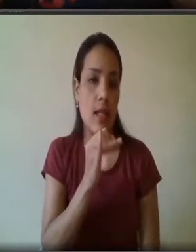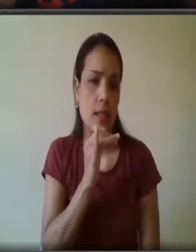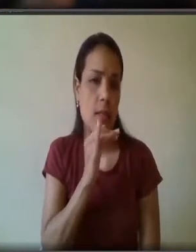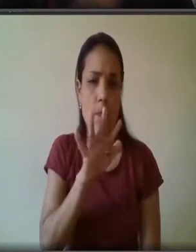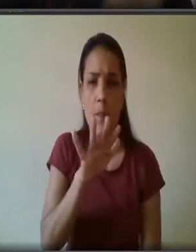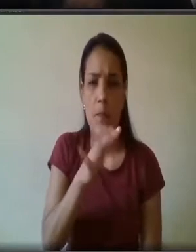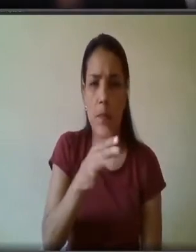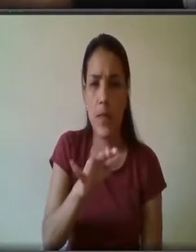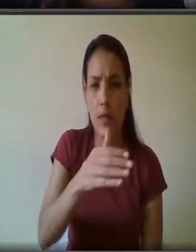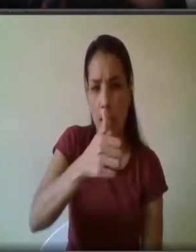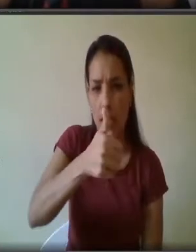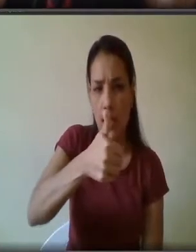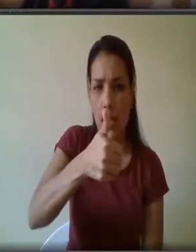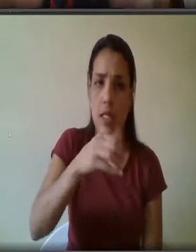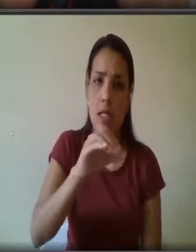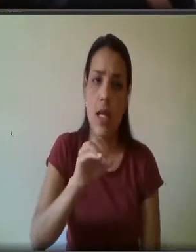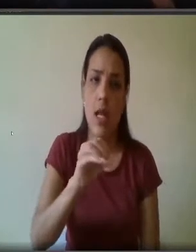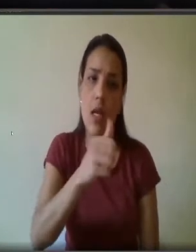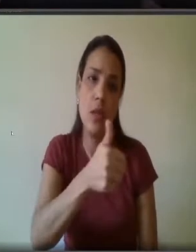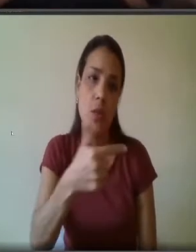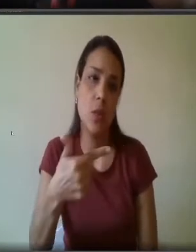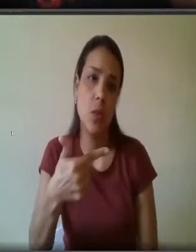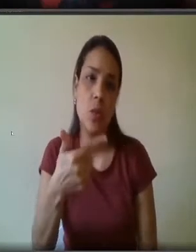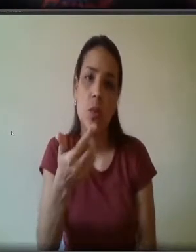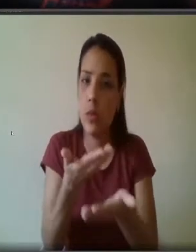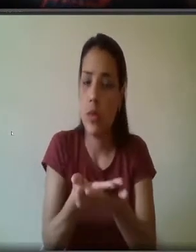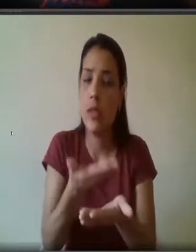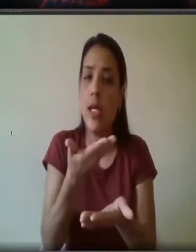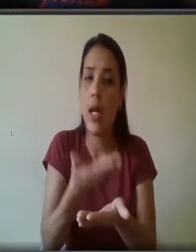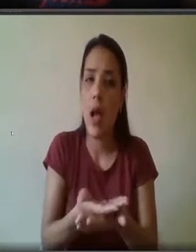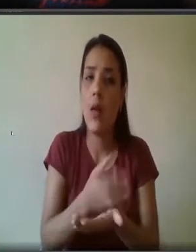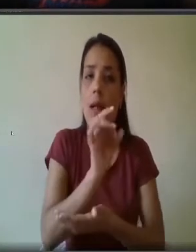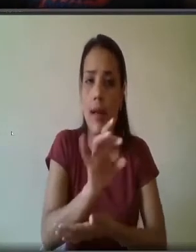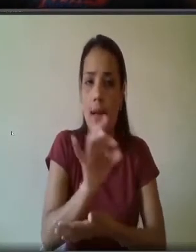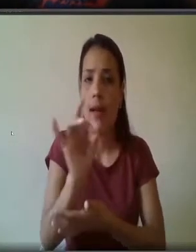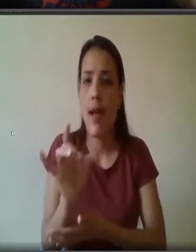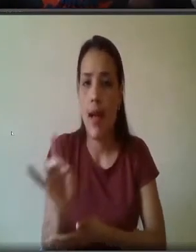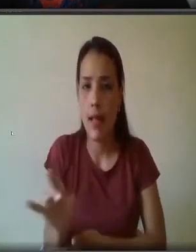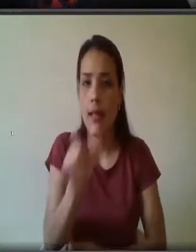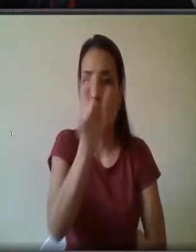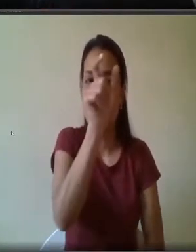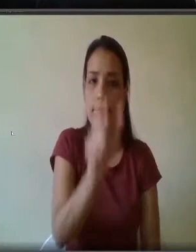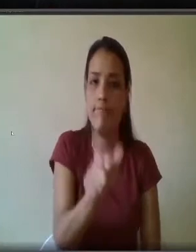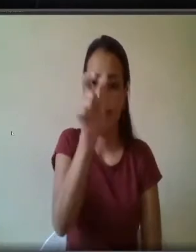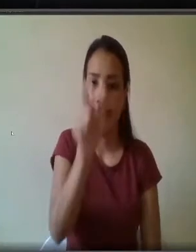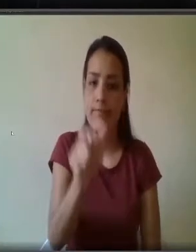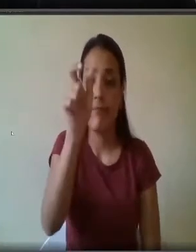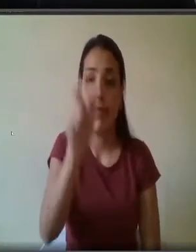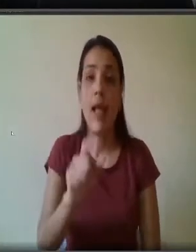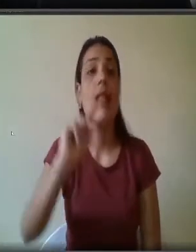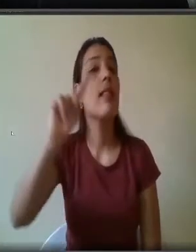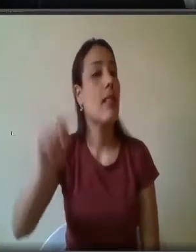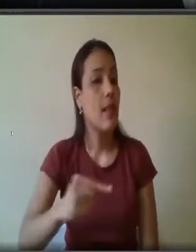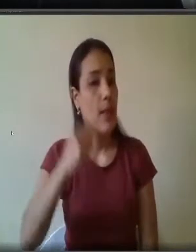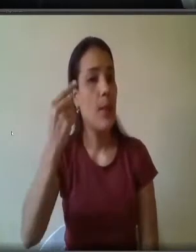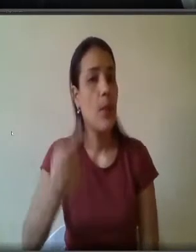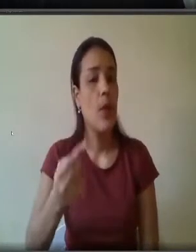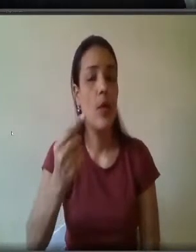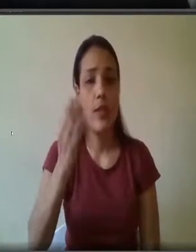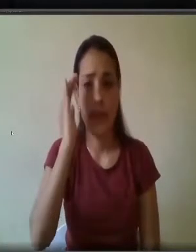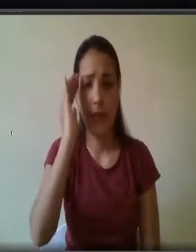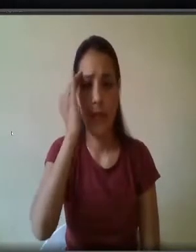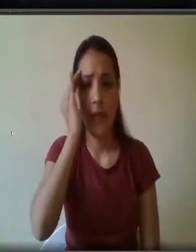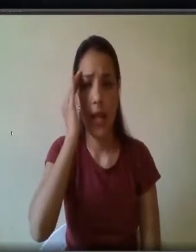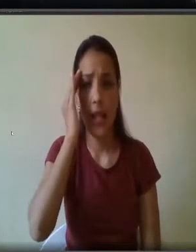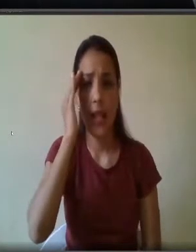aulas, cada uma que é para vocês terem aí você vai com uma noção geral do que acontece